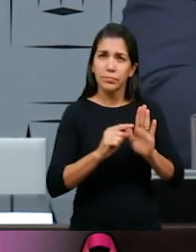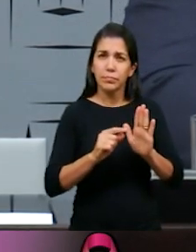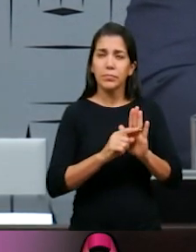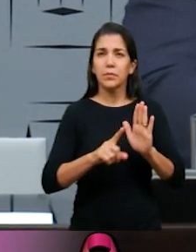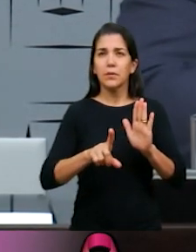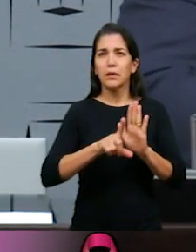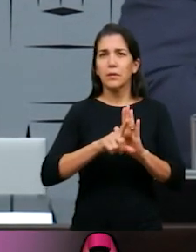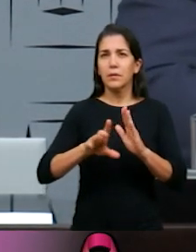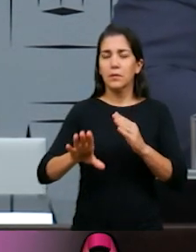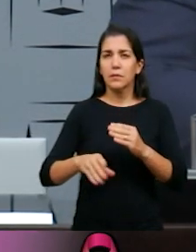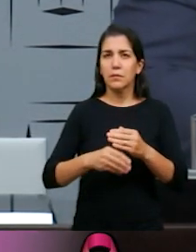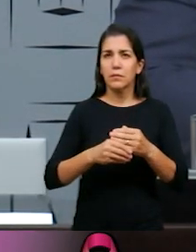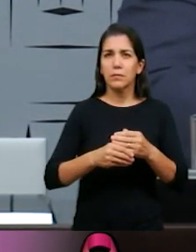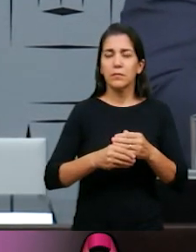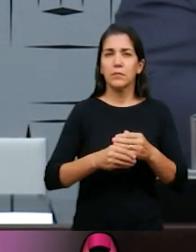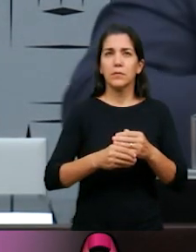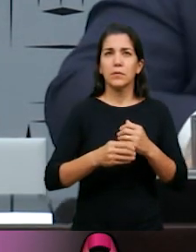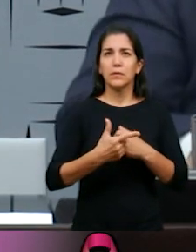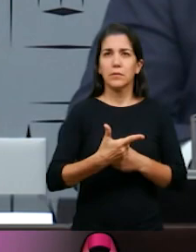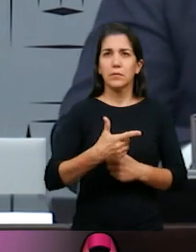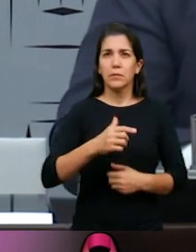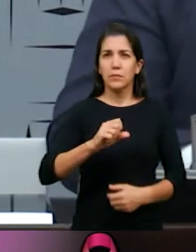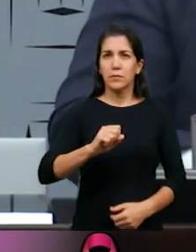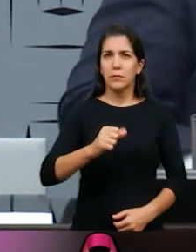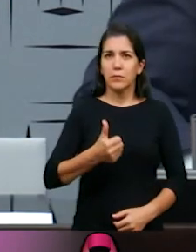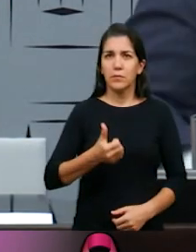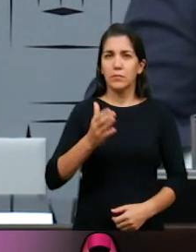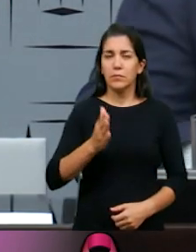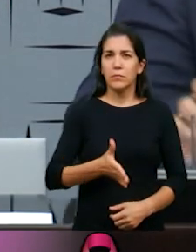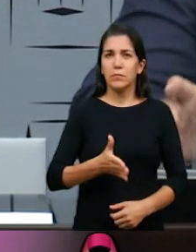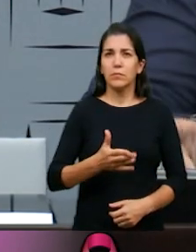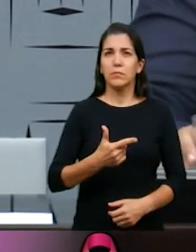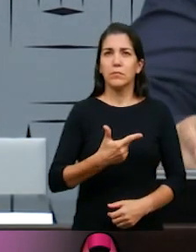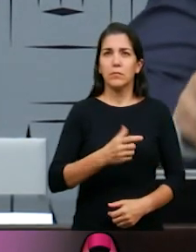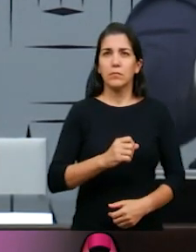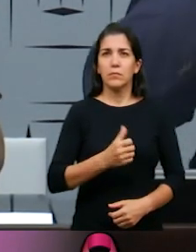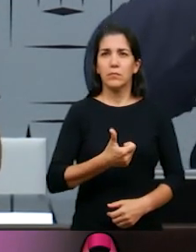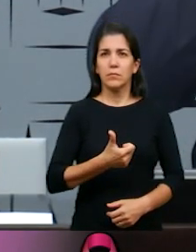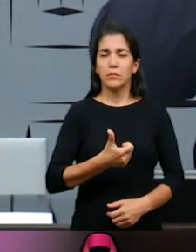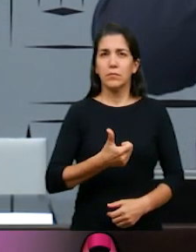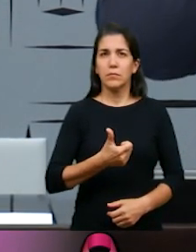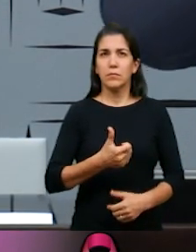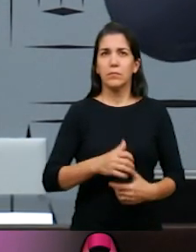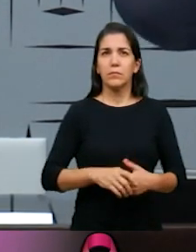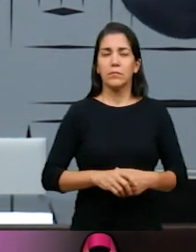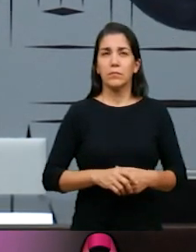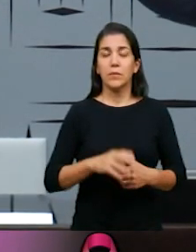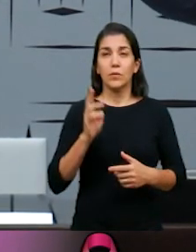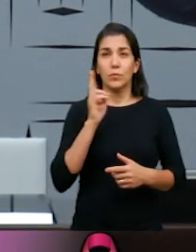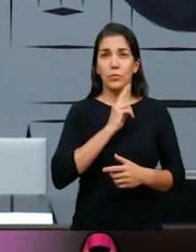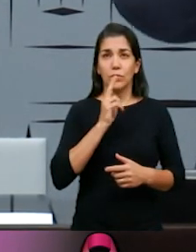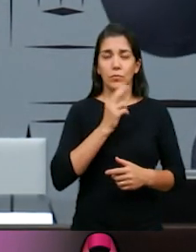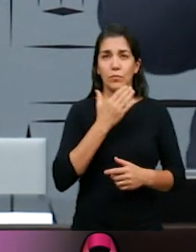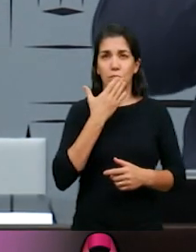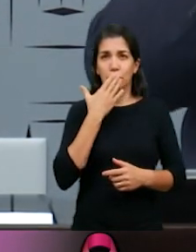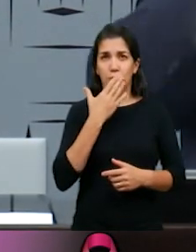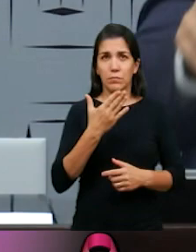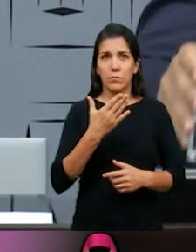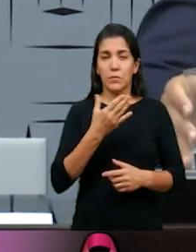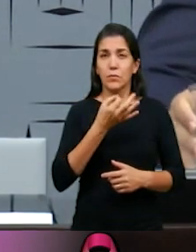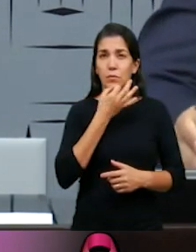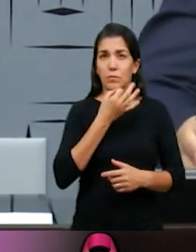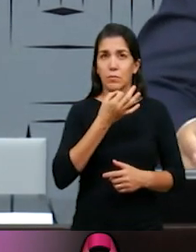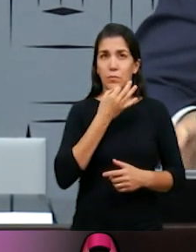número 281, de 1º de dezembro de 2021. Urgência. Solicito o parecer da